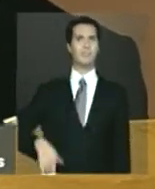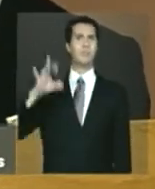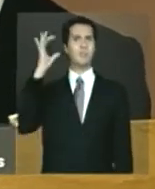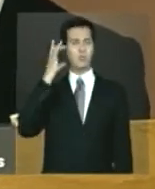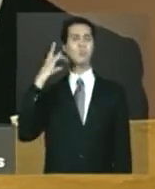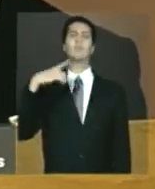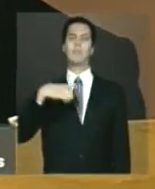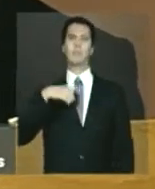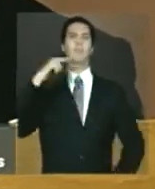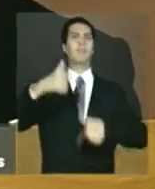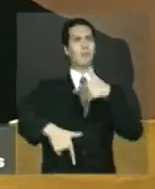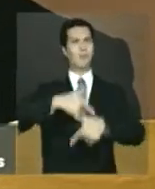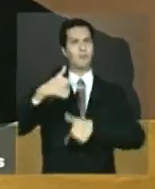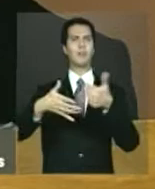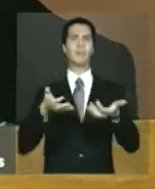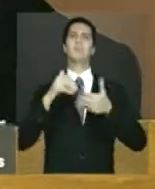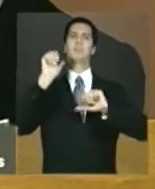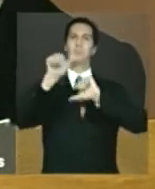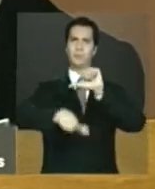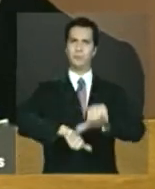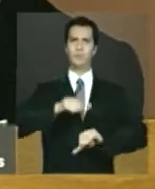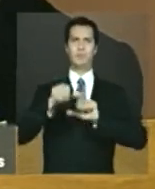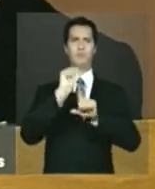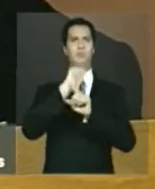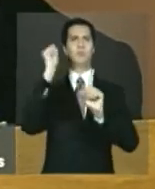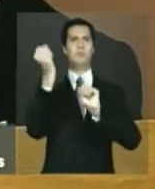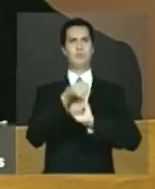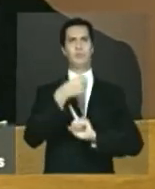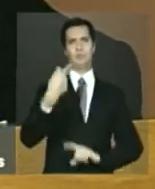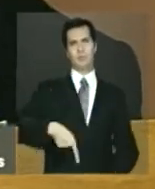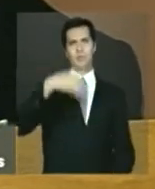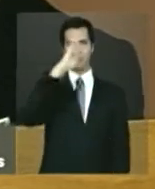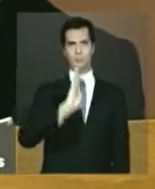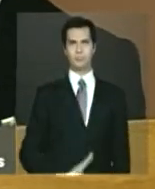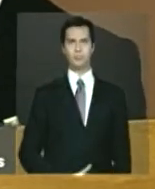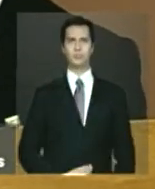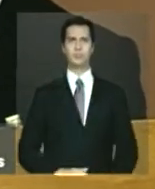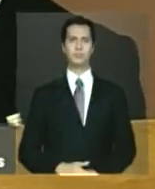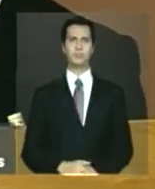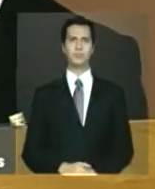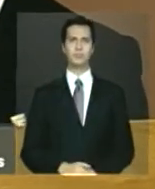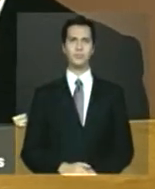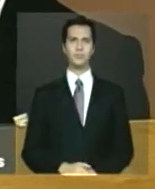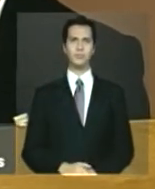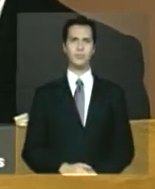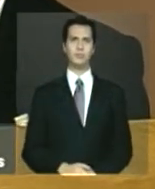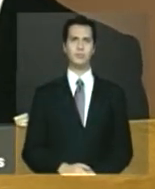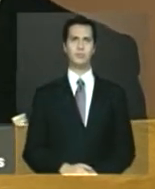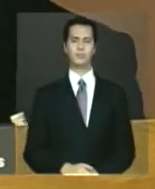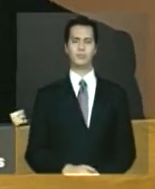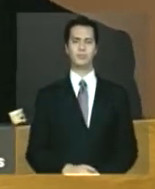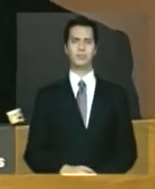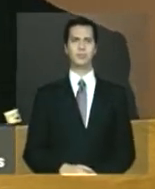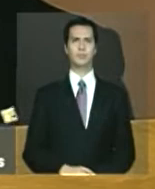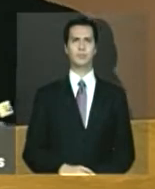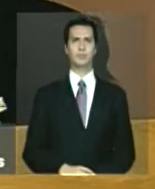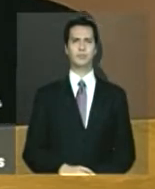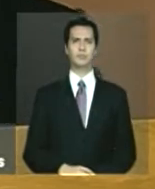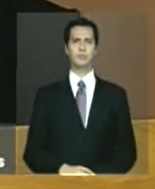promovendo uma mudança radical na sociedade brasileira então